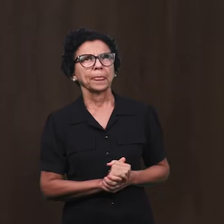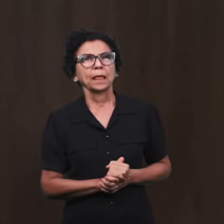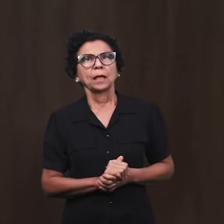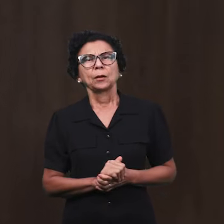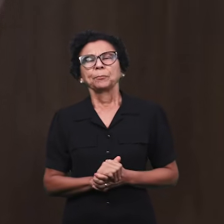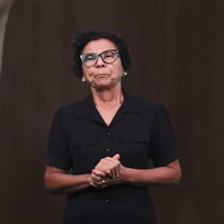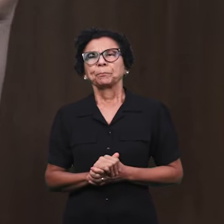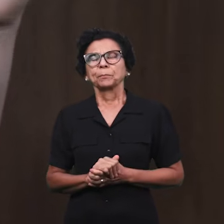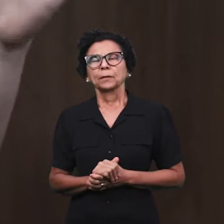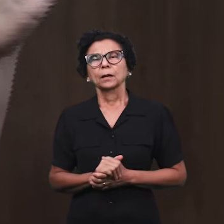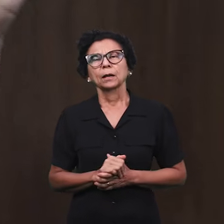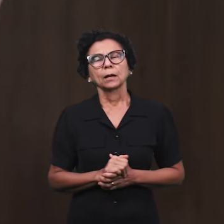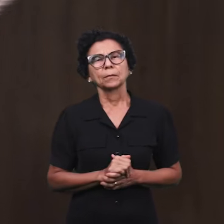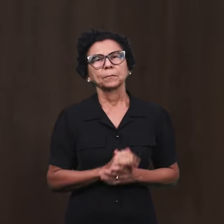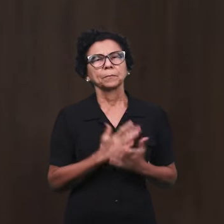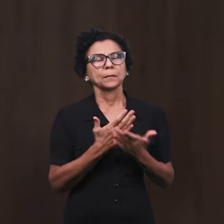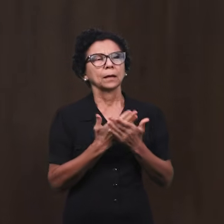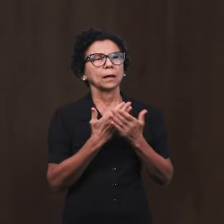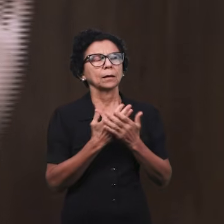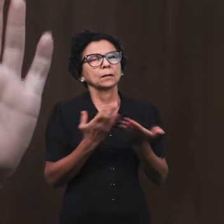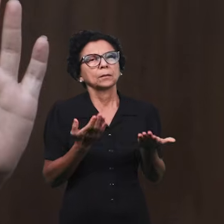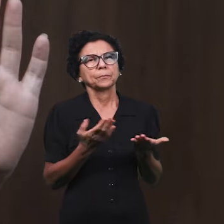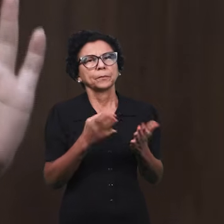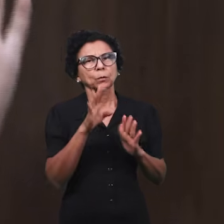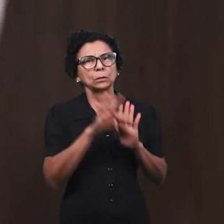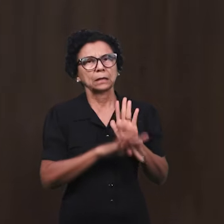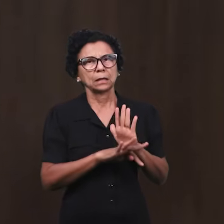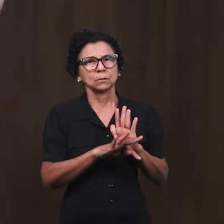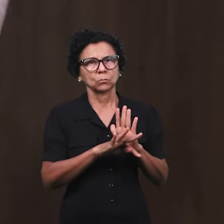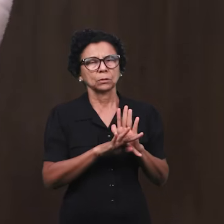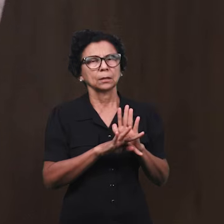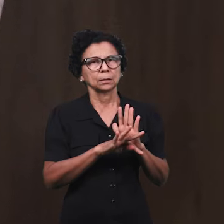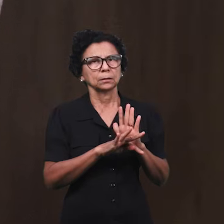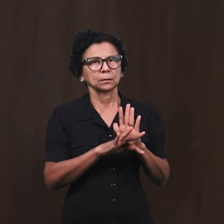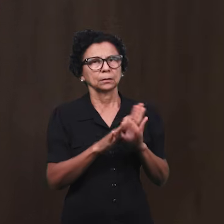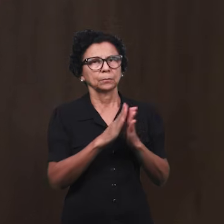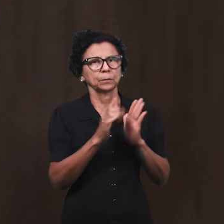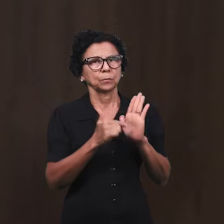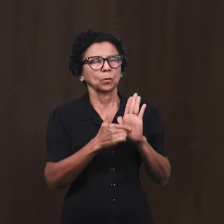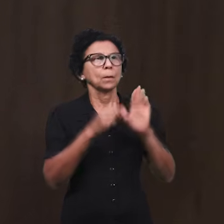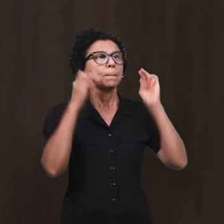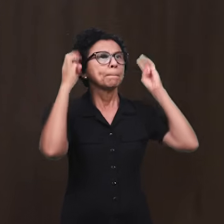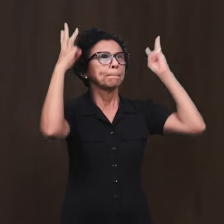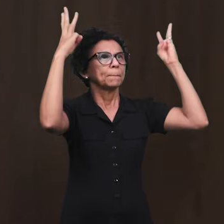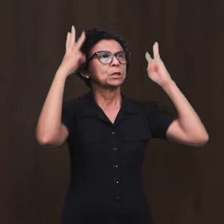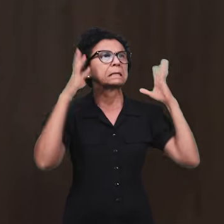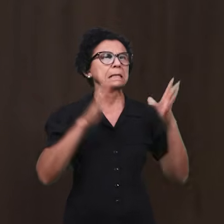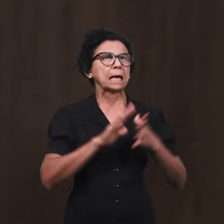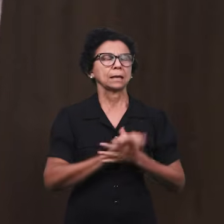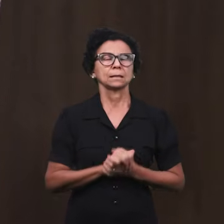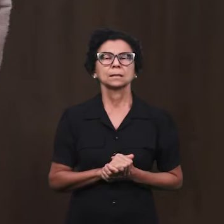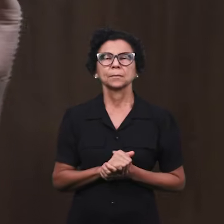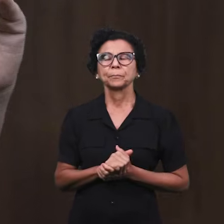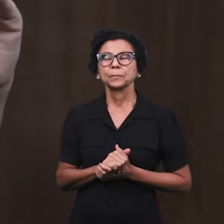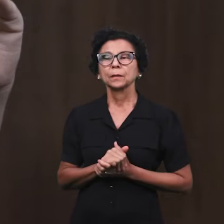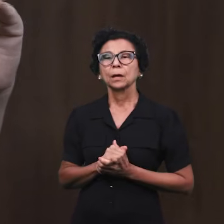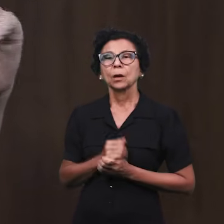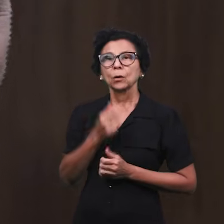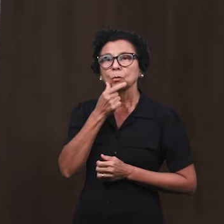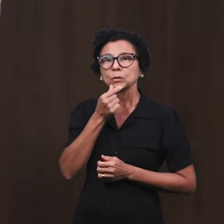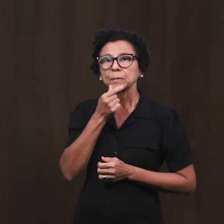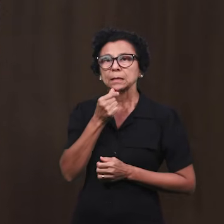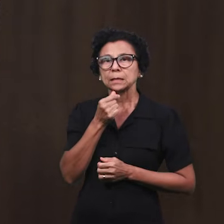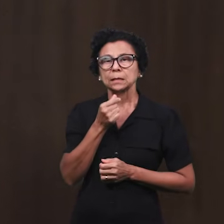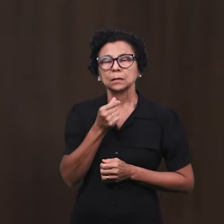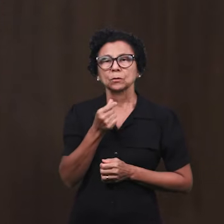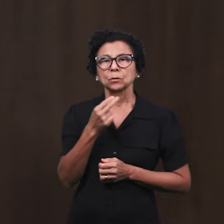né? Os meninos não poderiam se manter vivo. Aí a sinalização poderia ser menino, criança,